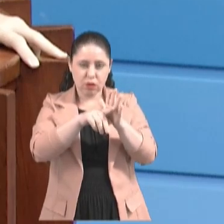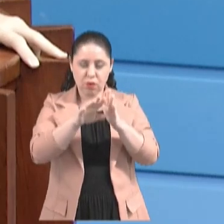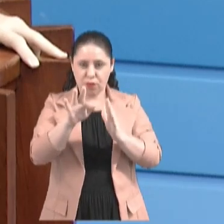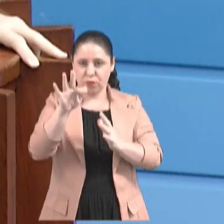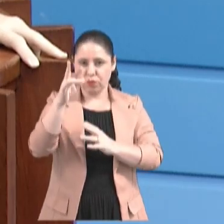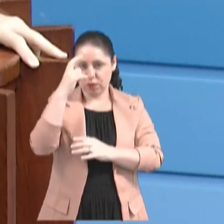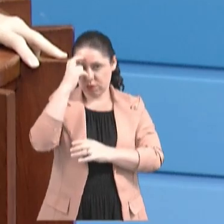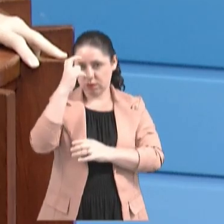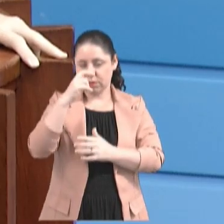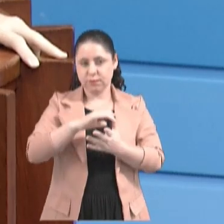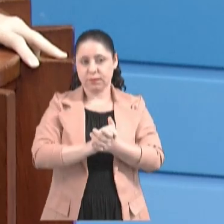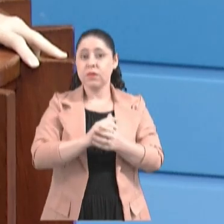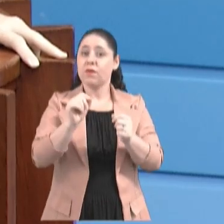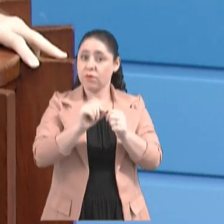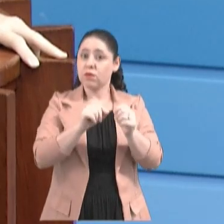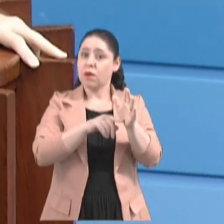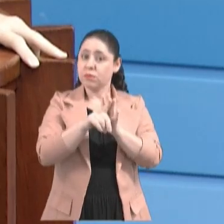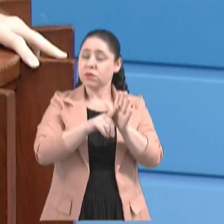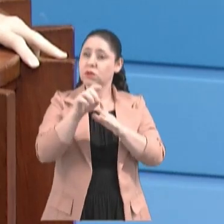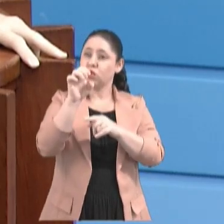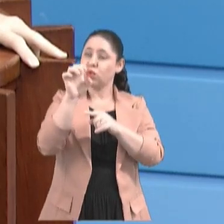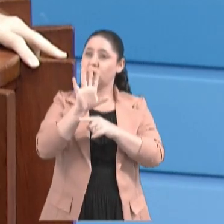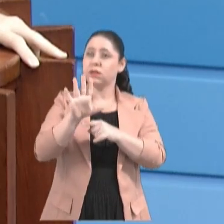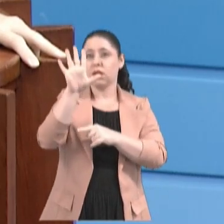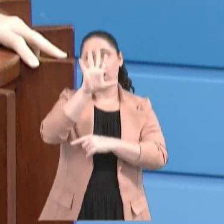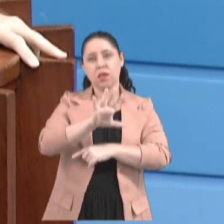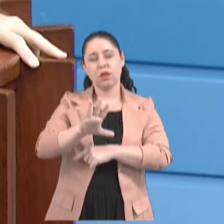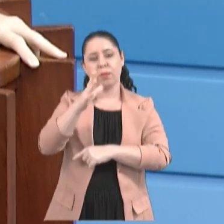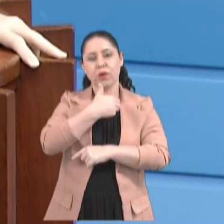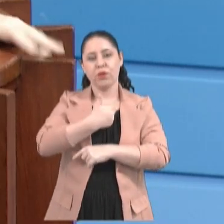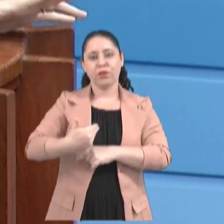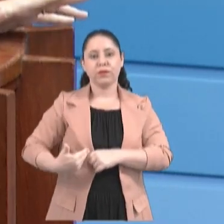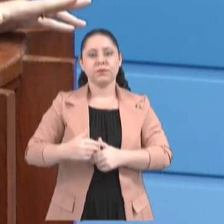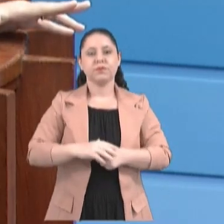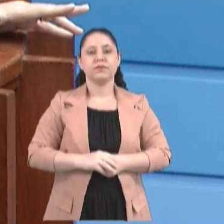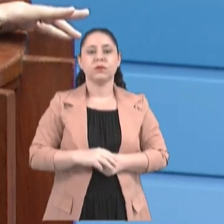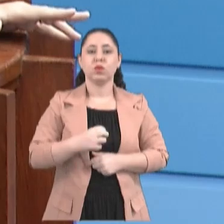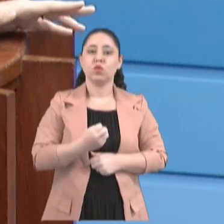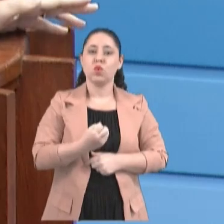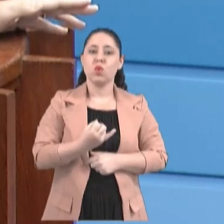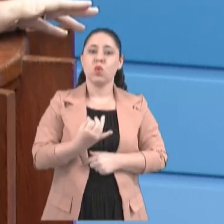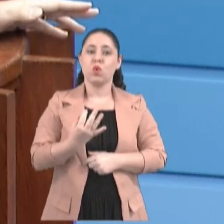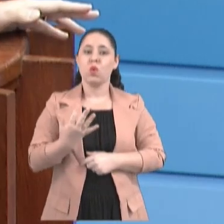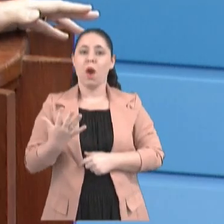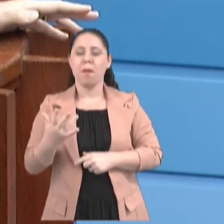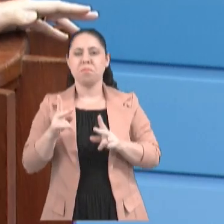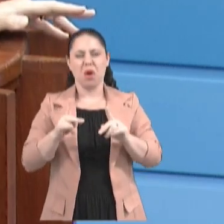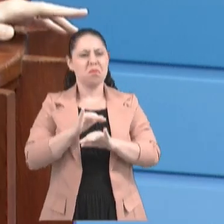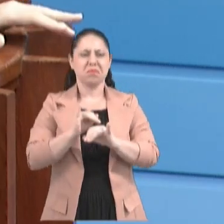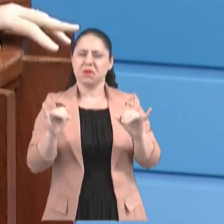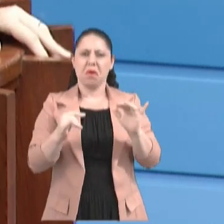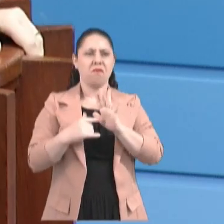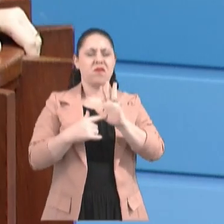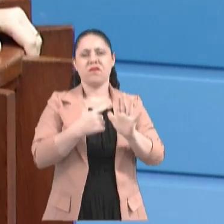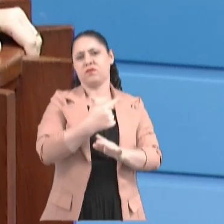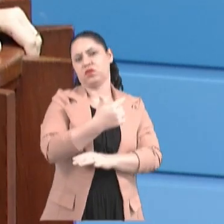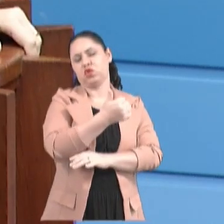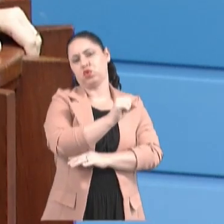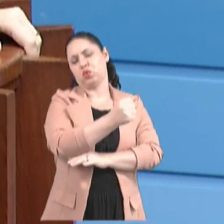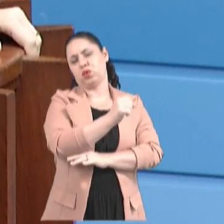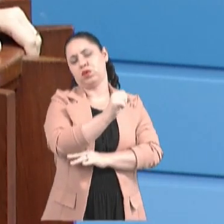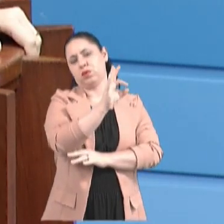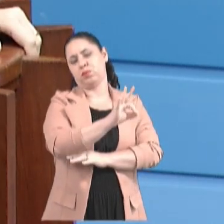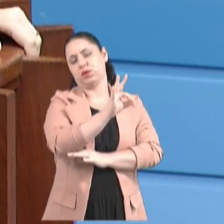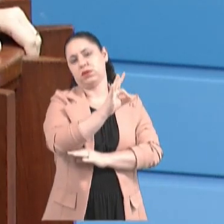Inteligência, fez uma pesquisa no Estado para governador. E os números são públicos. 28%